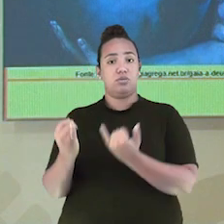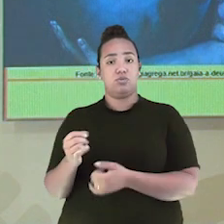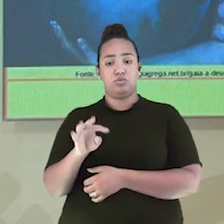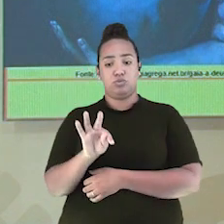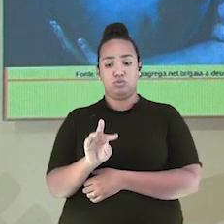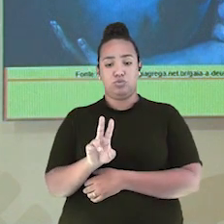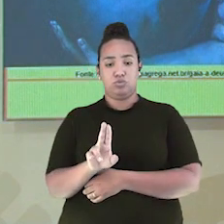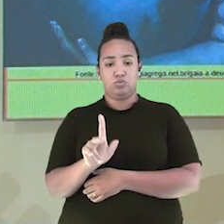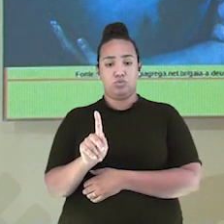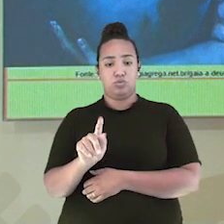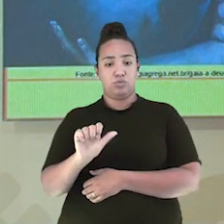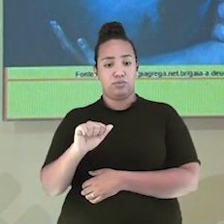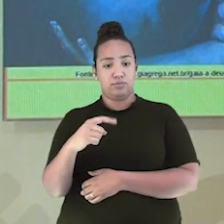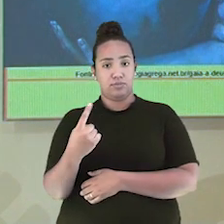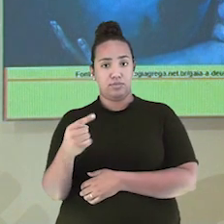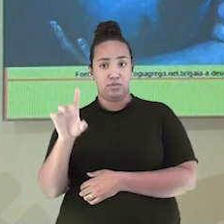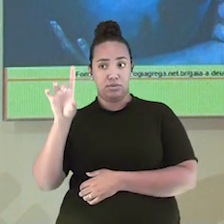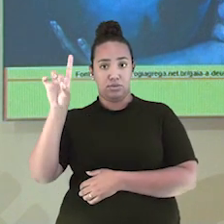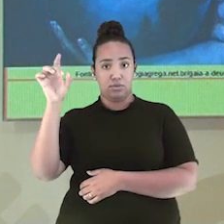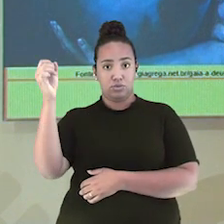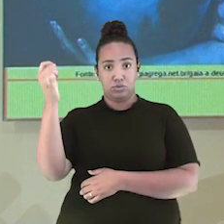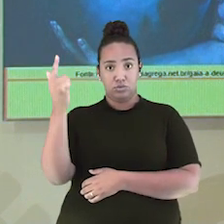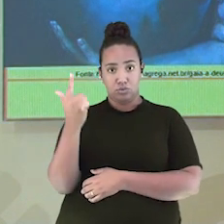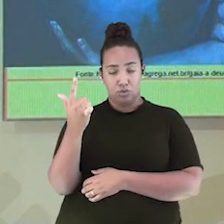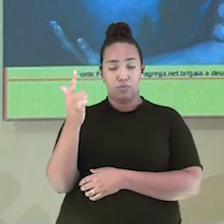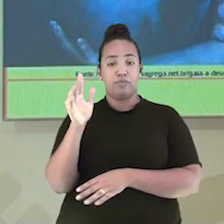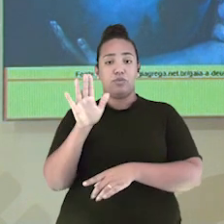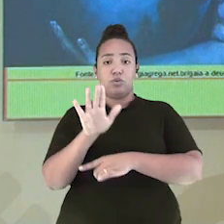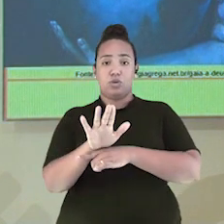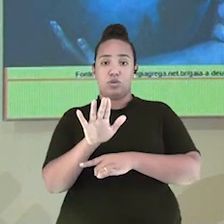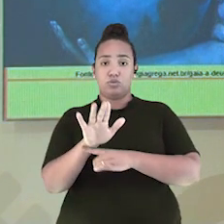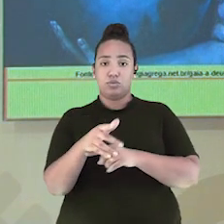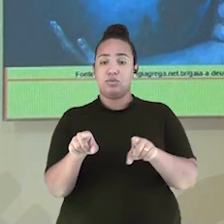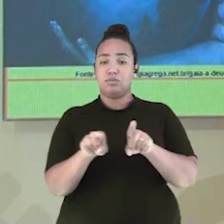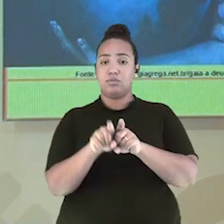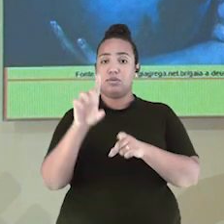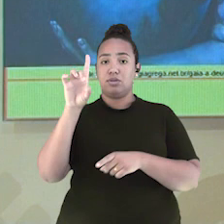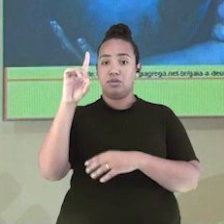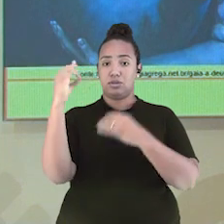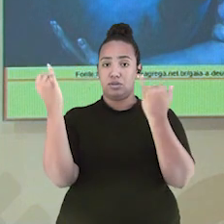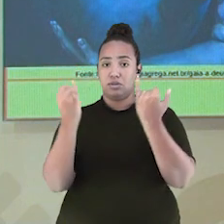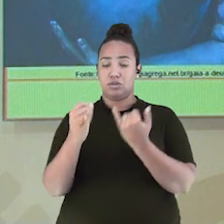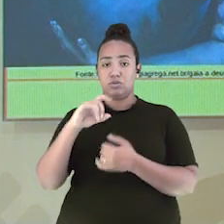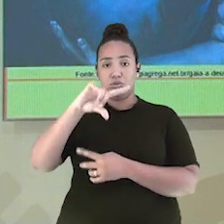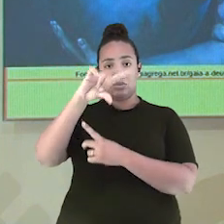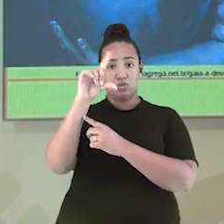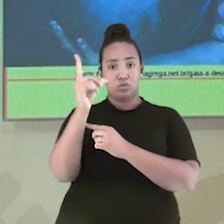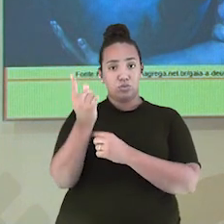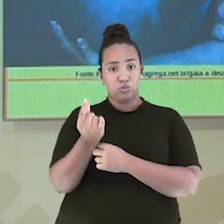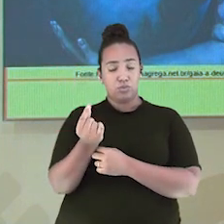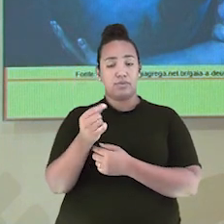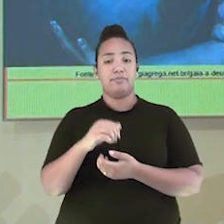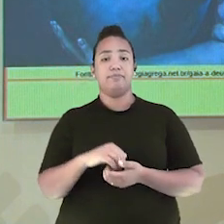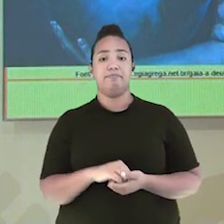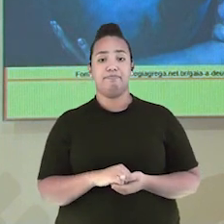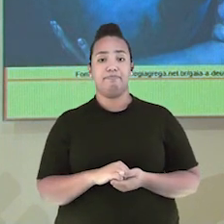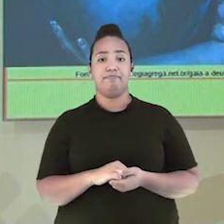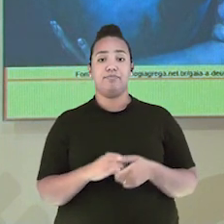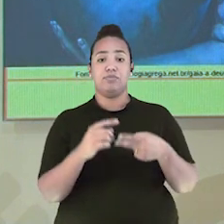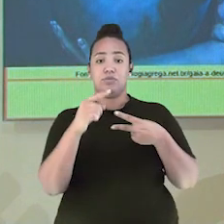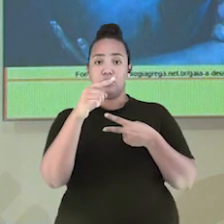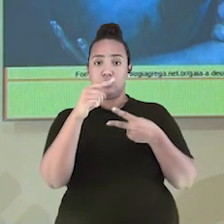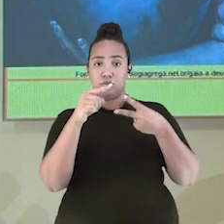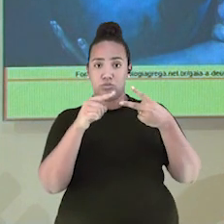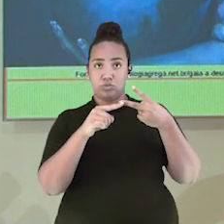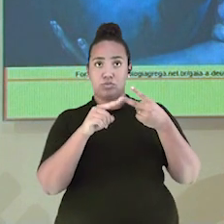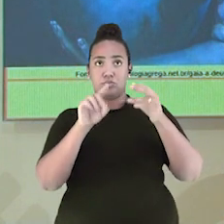Tupã, o deus Sol, com a ajuda de Araci ou Jaci, a deusa Lua, e que os dois desceram para a